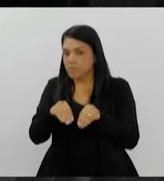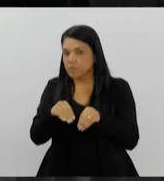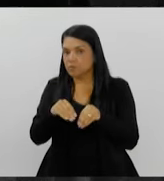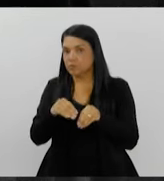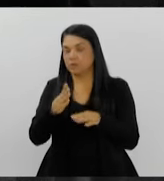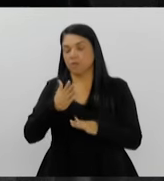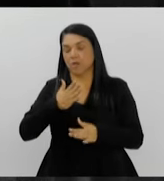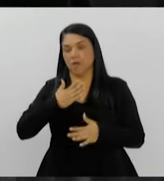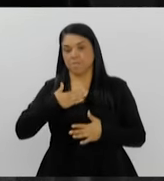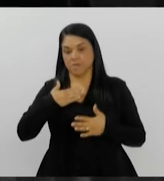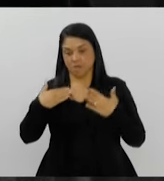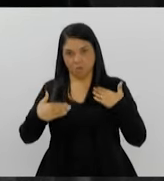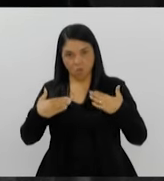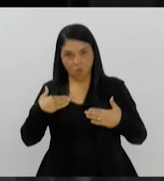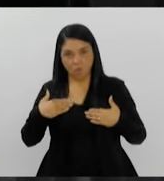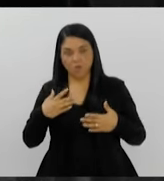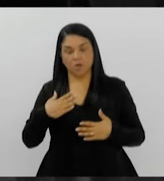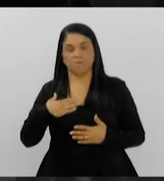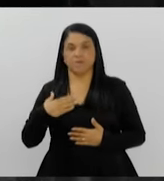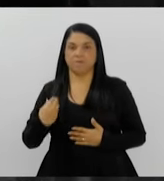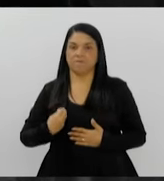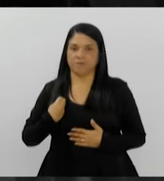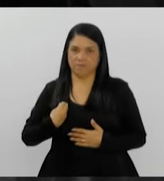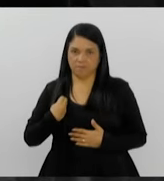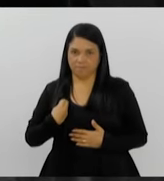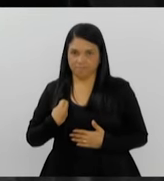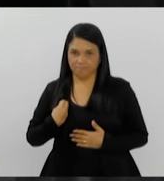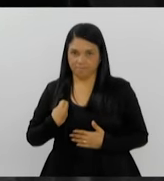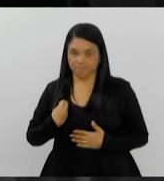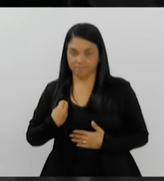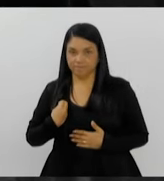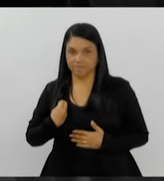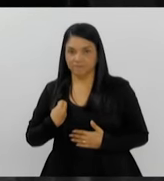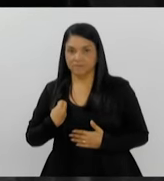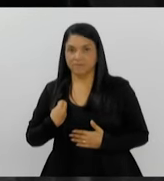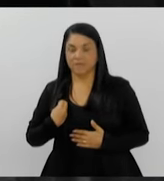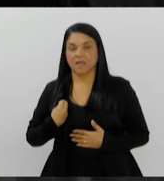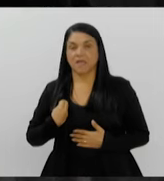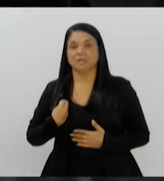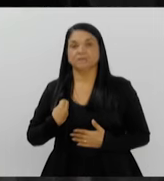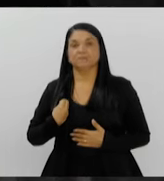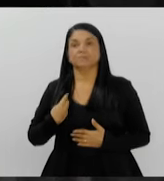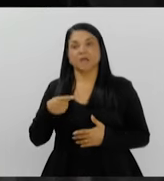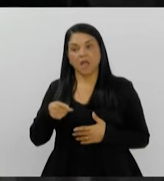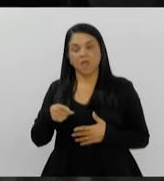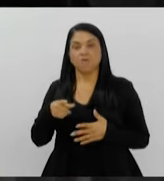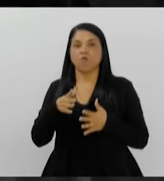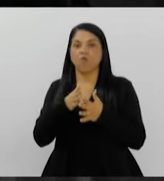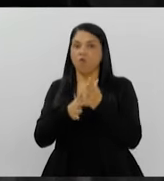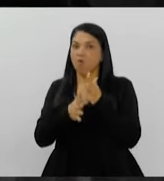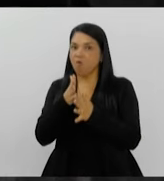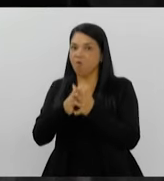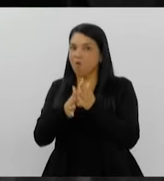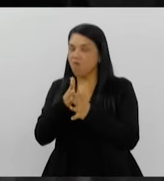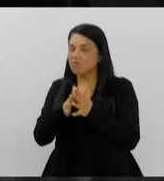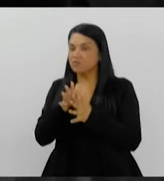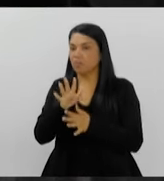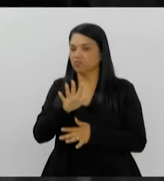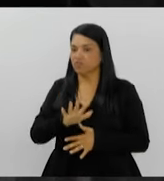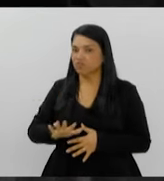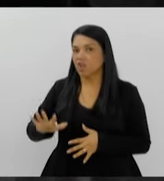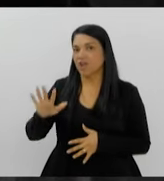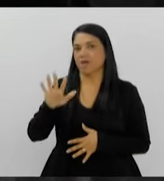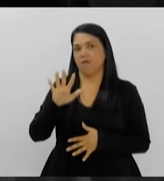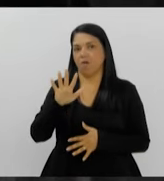integridade física e a minha vida a partir daí iniciou uma confusão generalizada